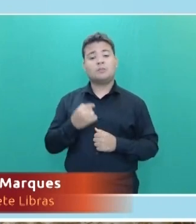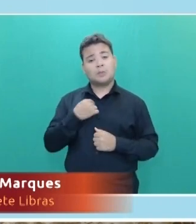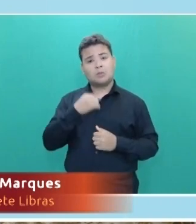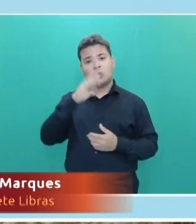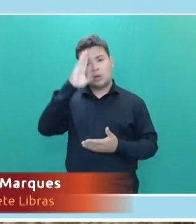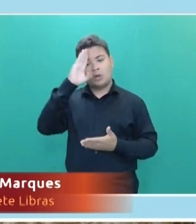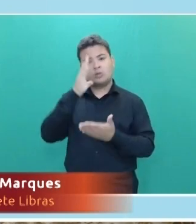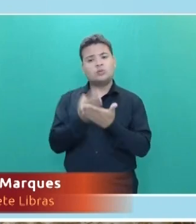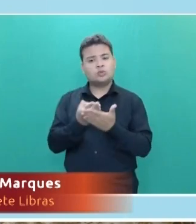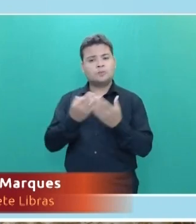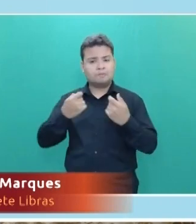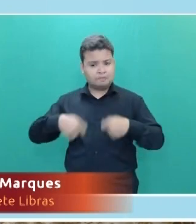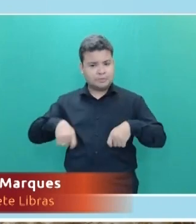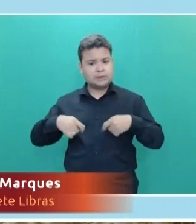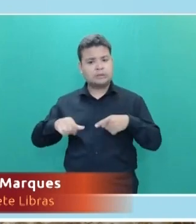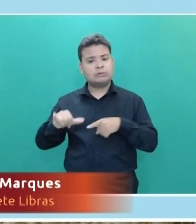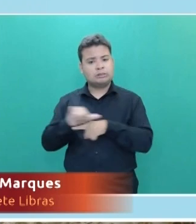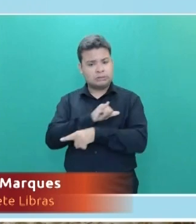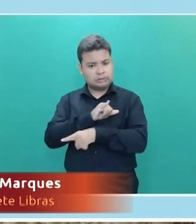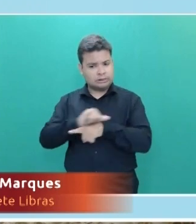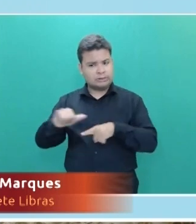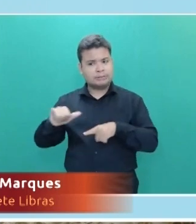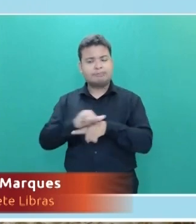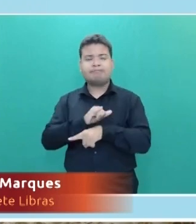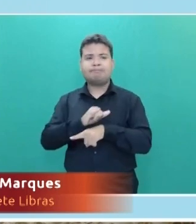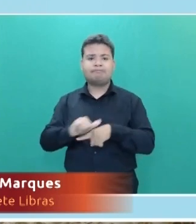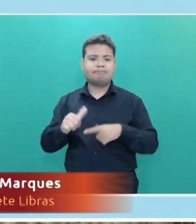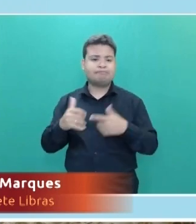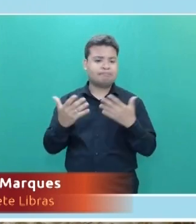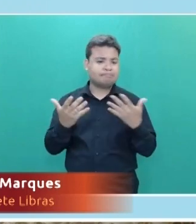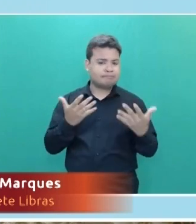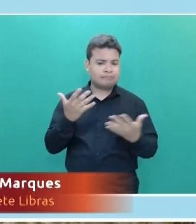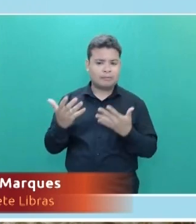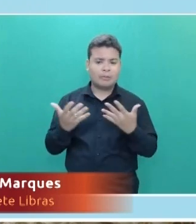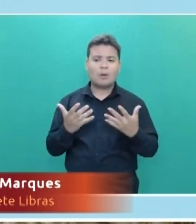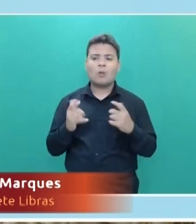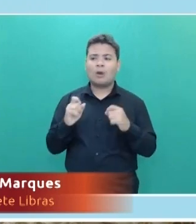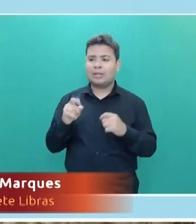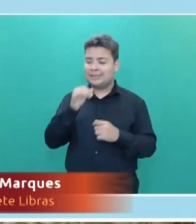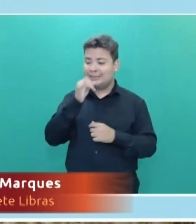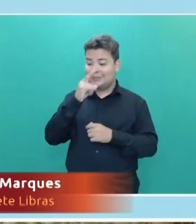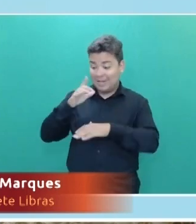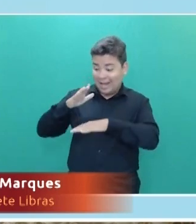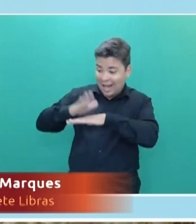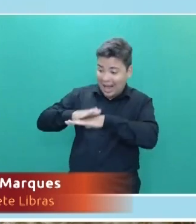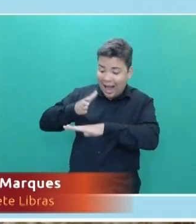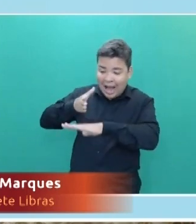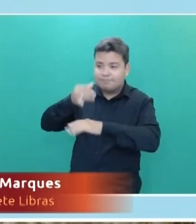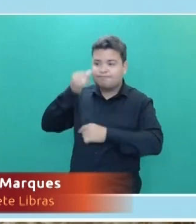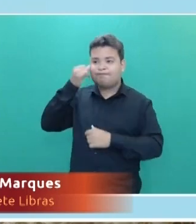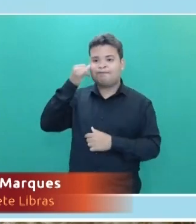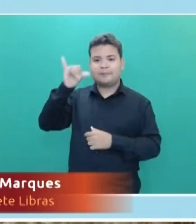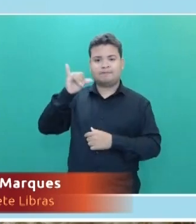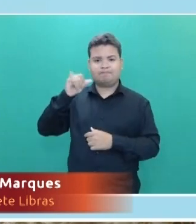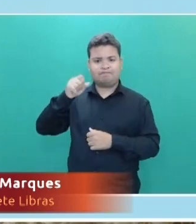estratégia de, vamos dizer, de neutralização, sabe? De neutralizar